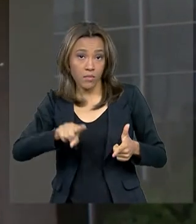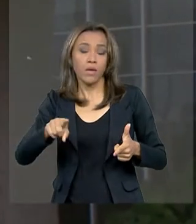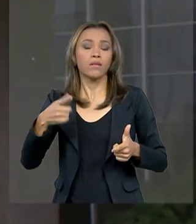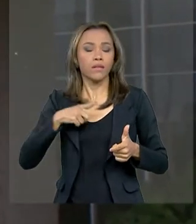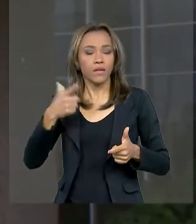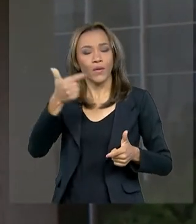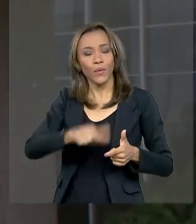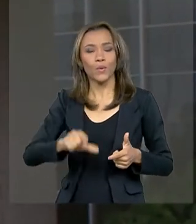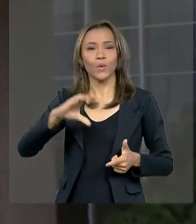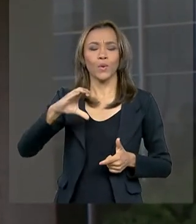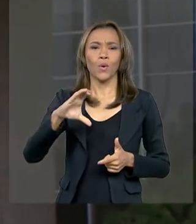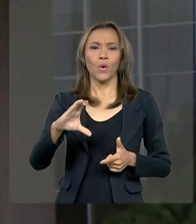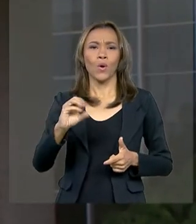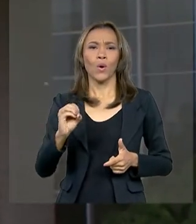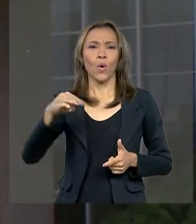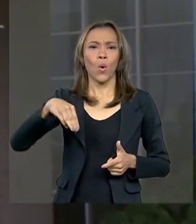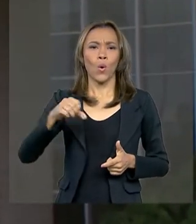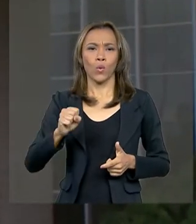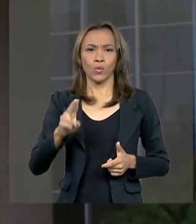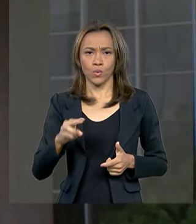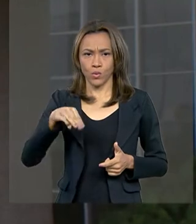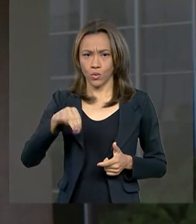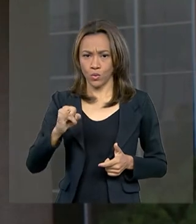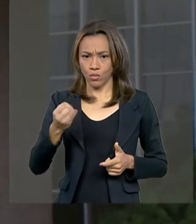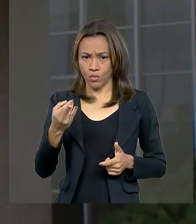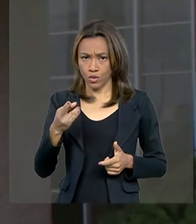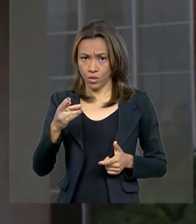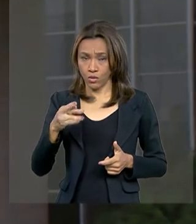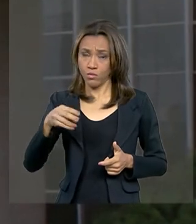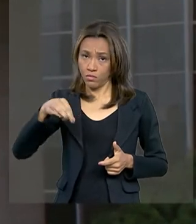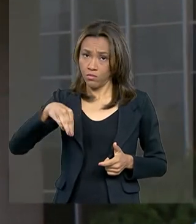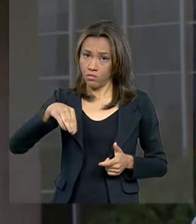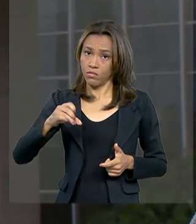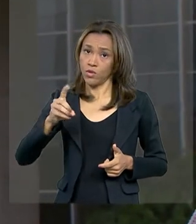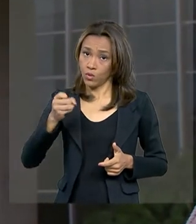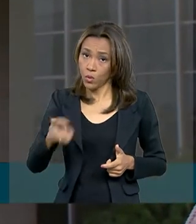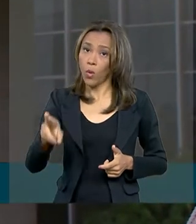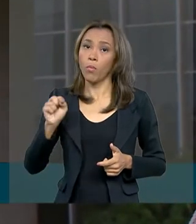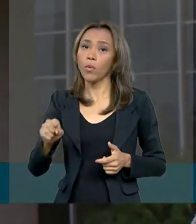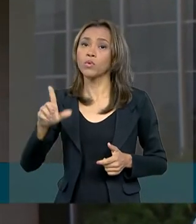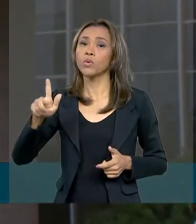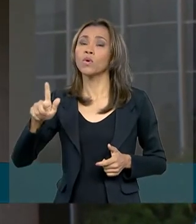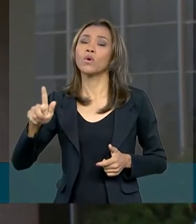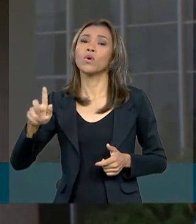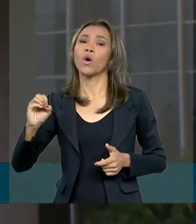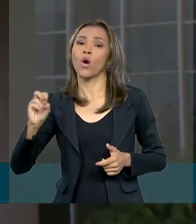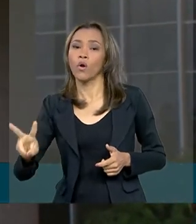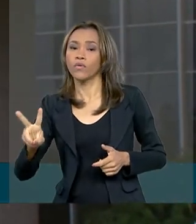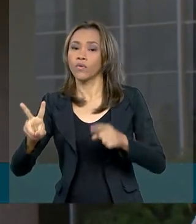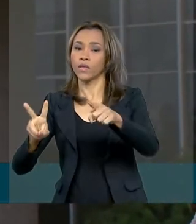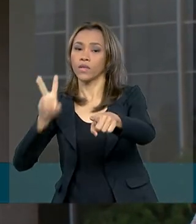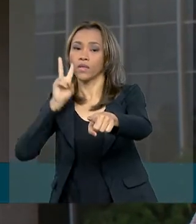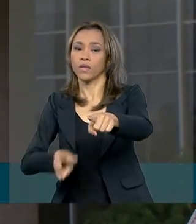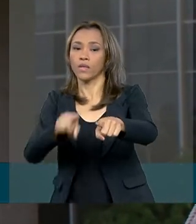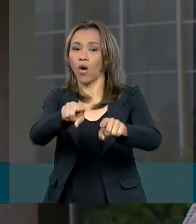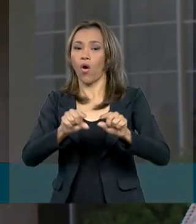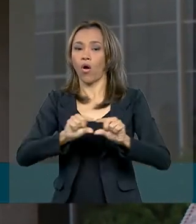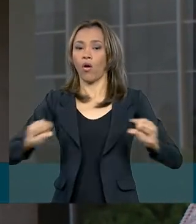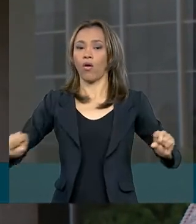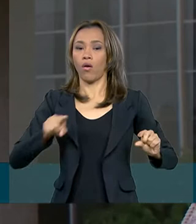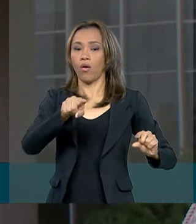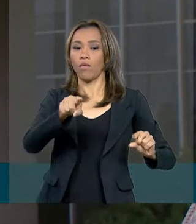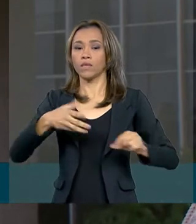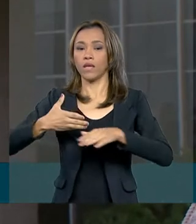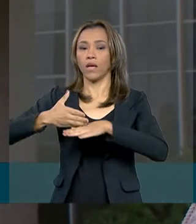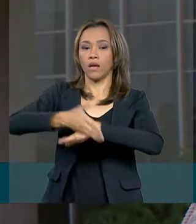consumidor.gov. Sim, se ele tem acesso à internet, sim. Mas ele também pode recorrer ao PROCON mais próximo, né?